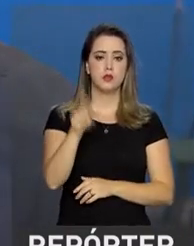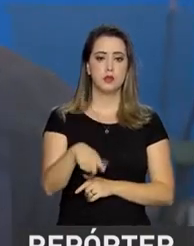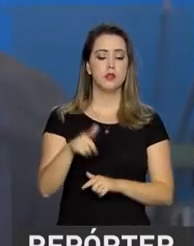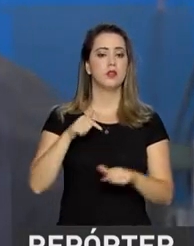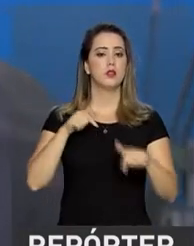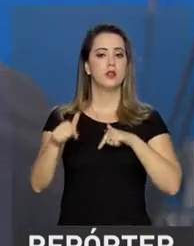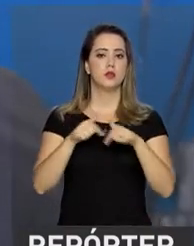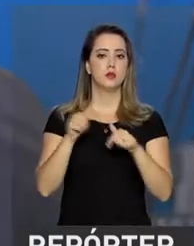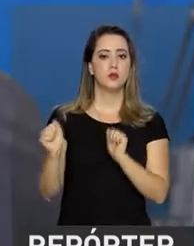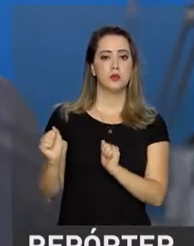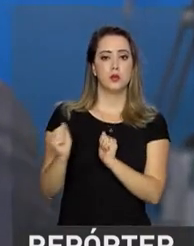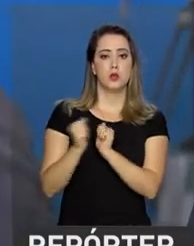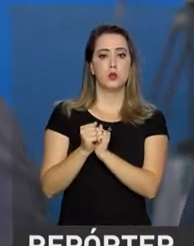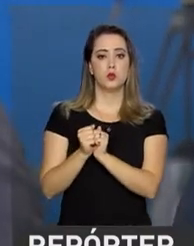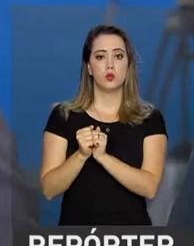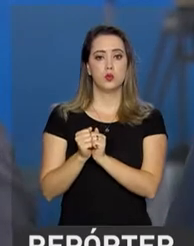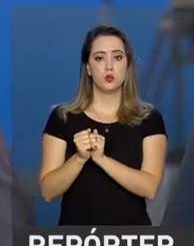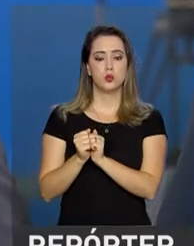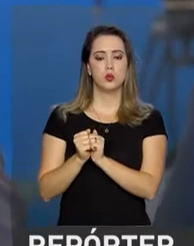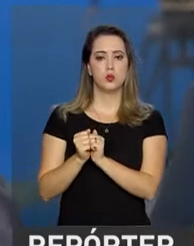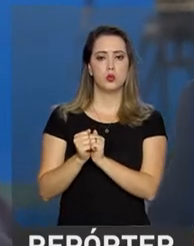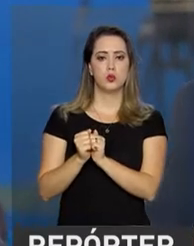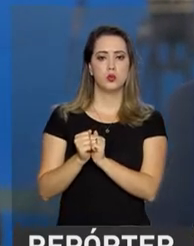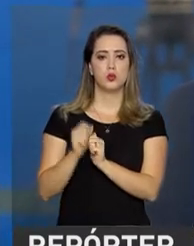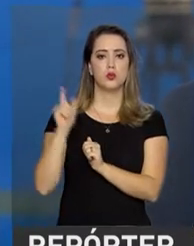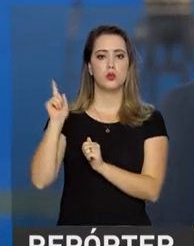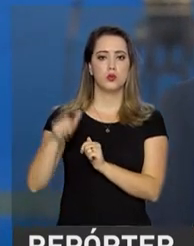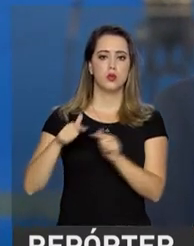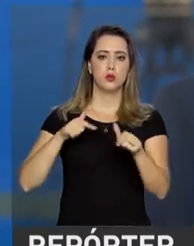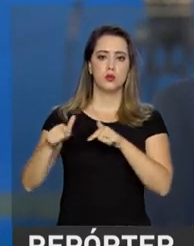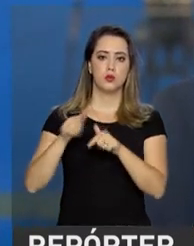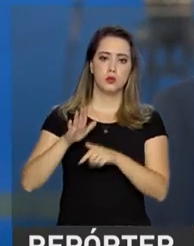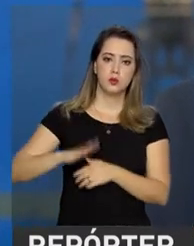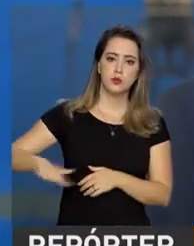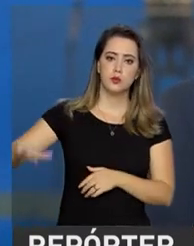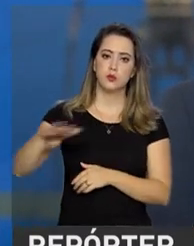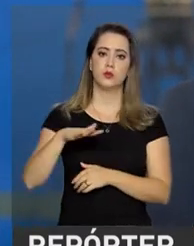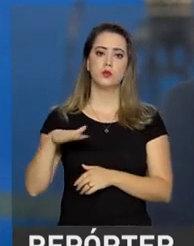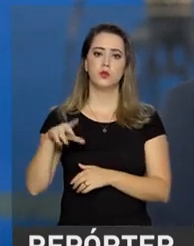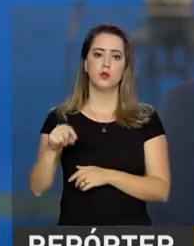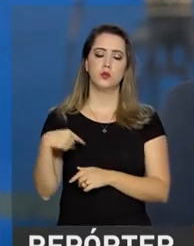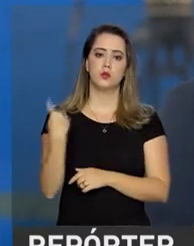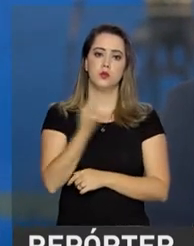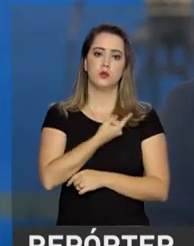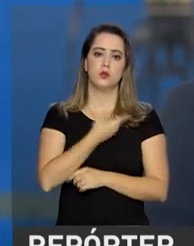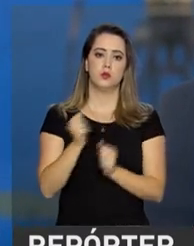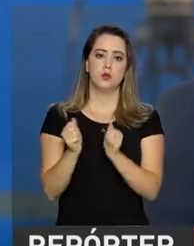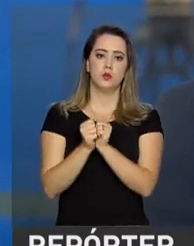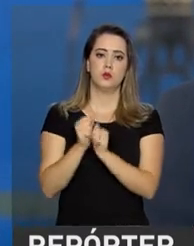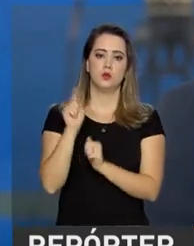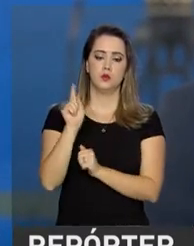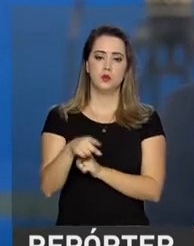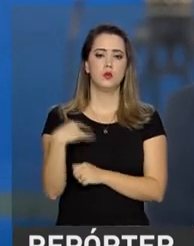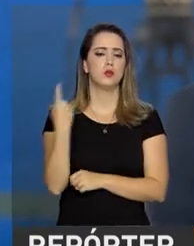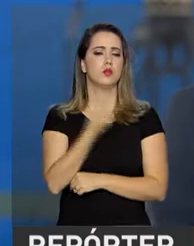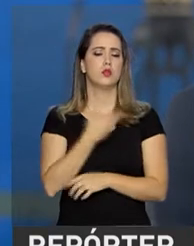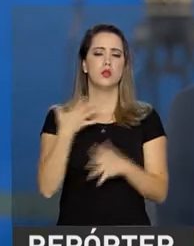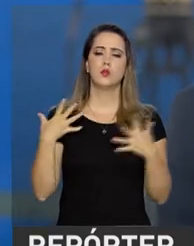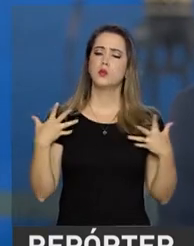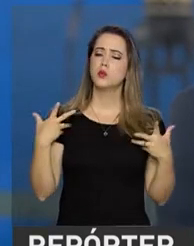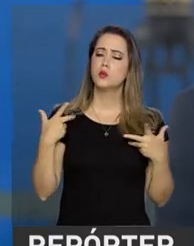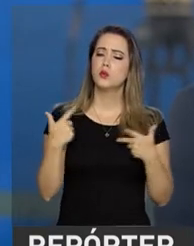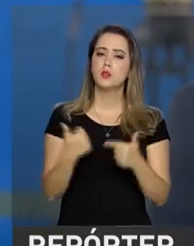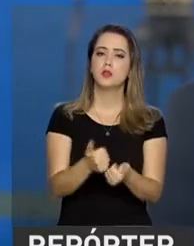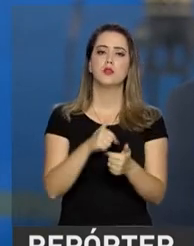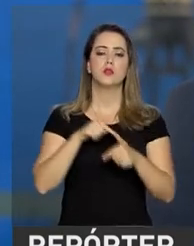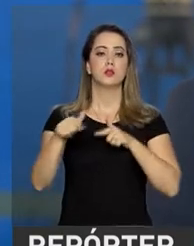equipe, é uma obra coletiva. Nós temos um extraordinário time trabalhando